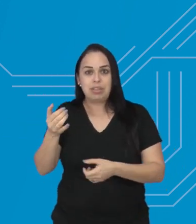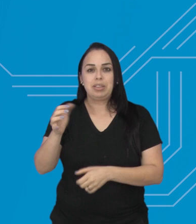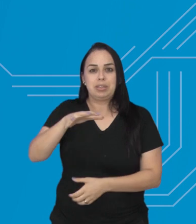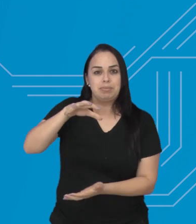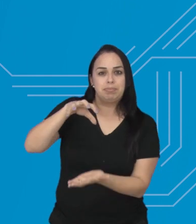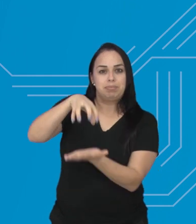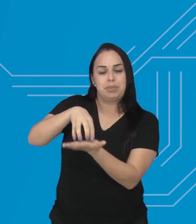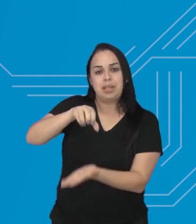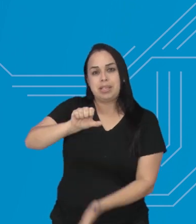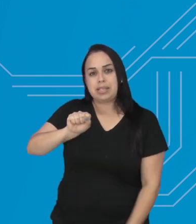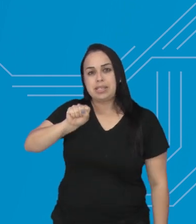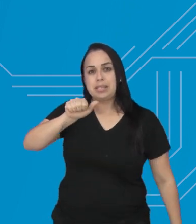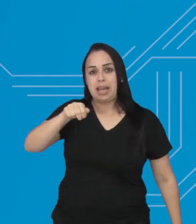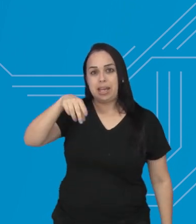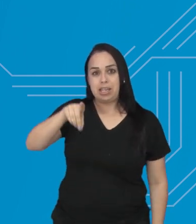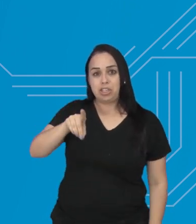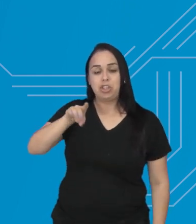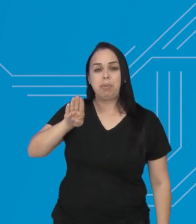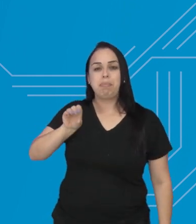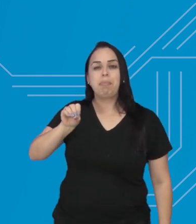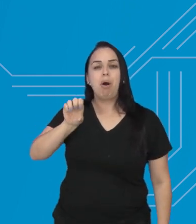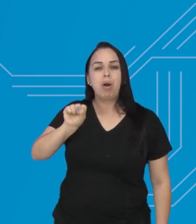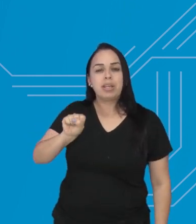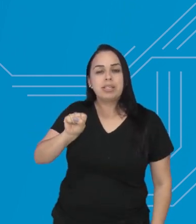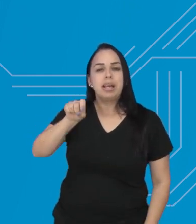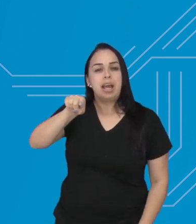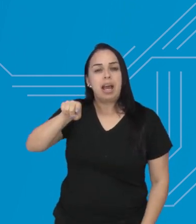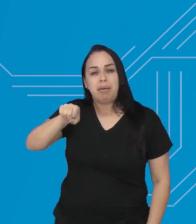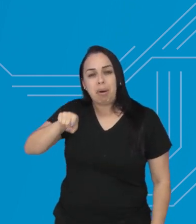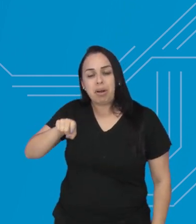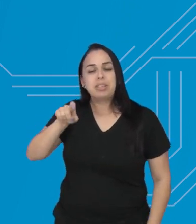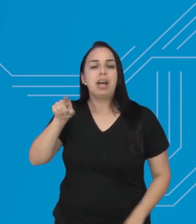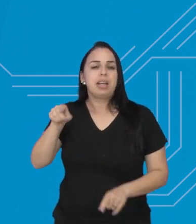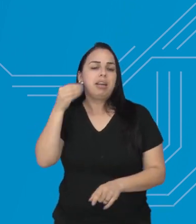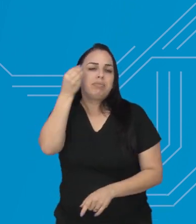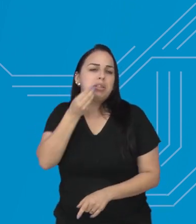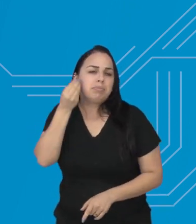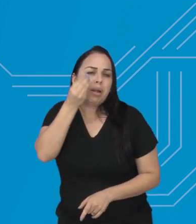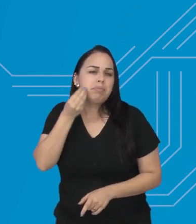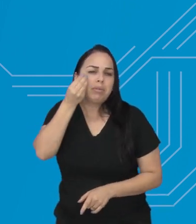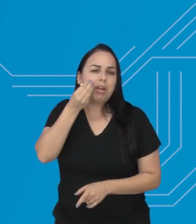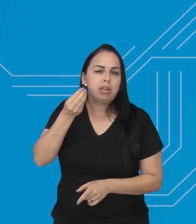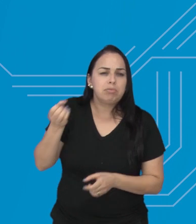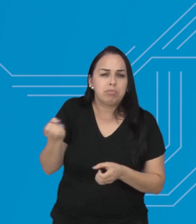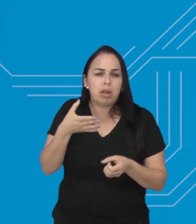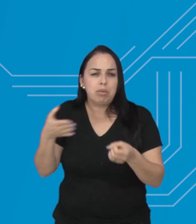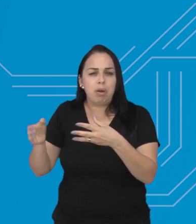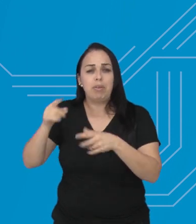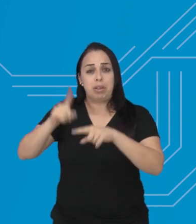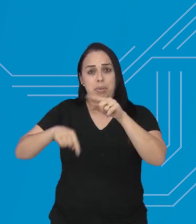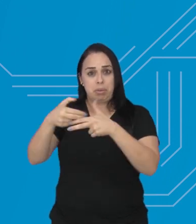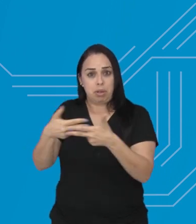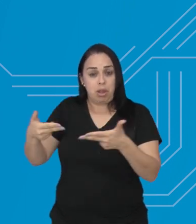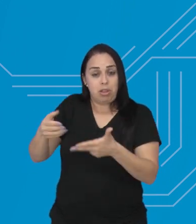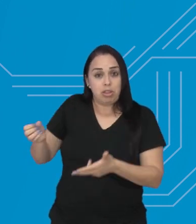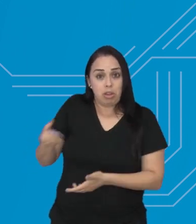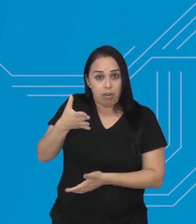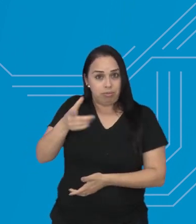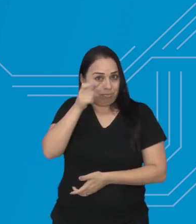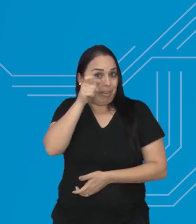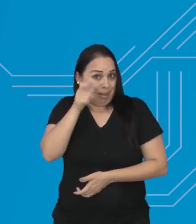É o Sandbox, nome dado a um ambiente onde serão feitos experimentos e testes de novos produtos e